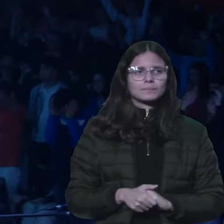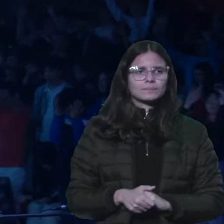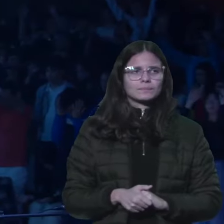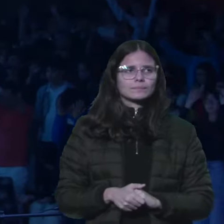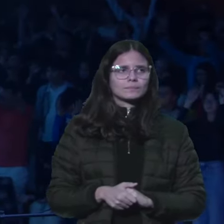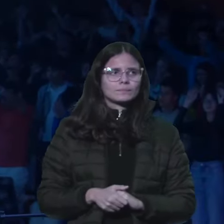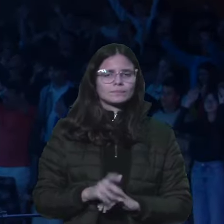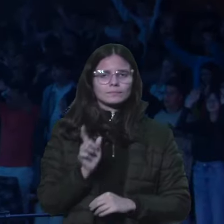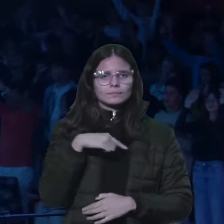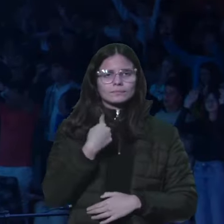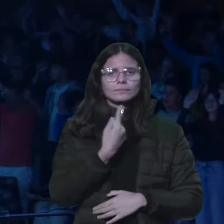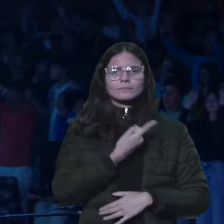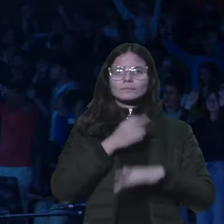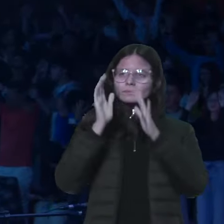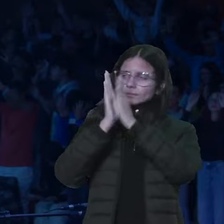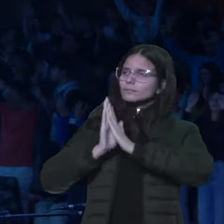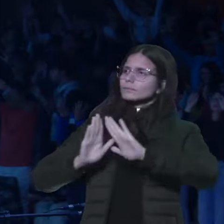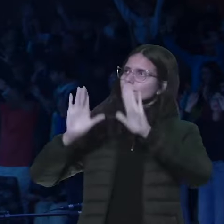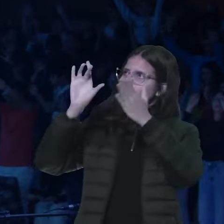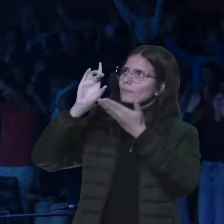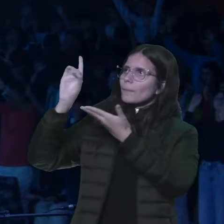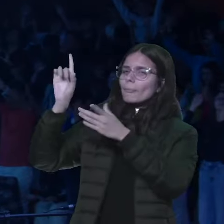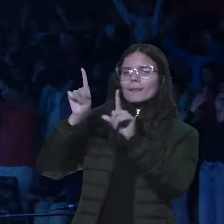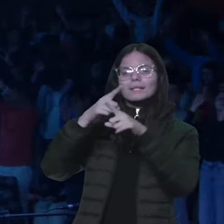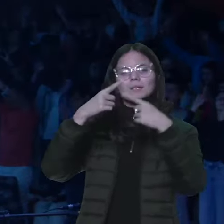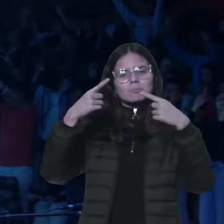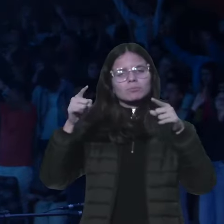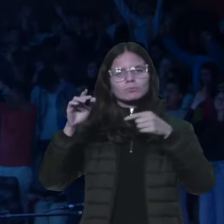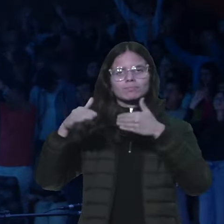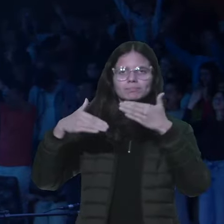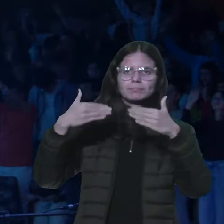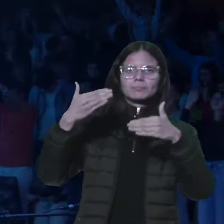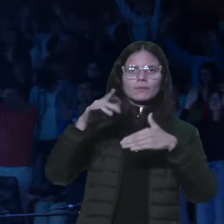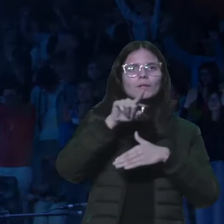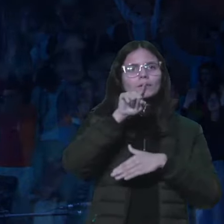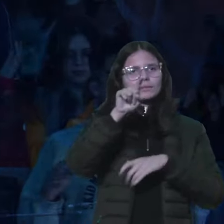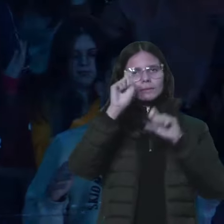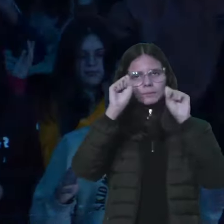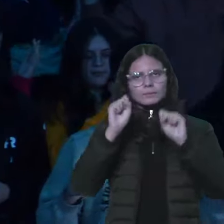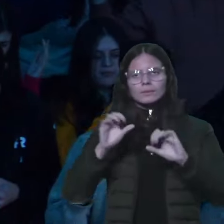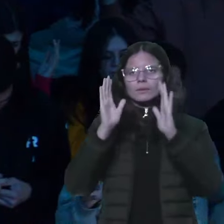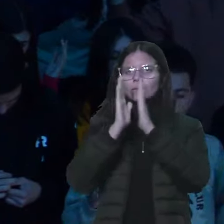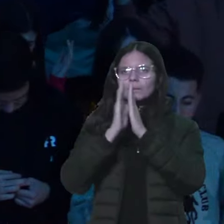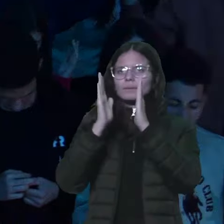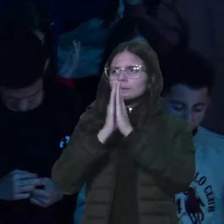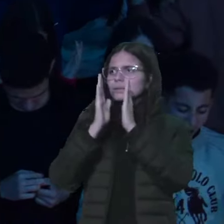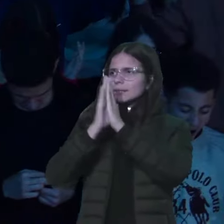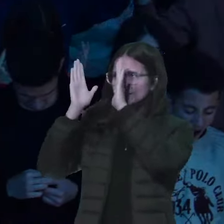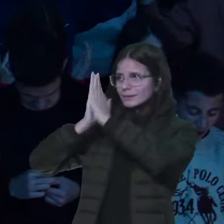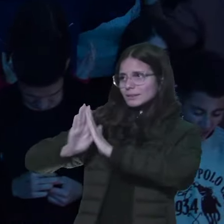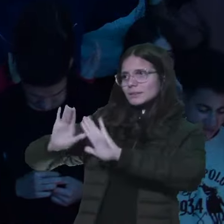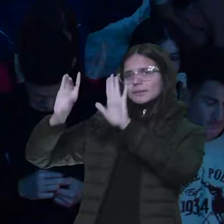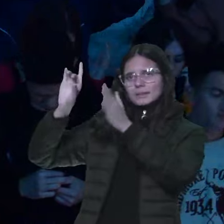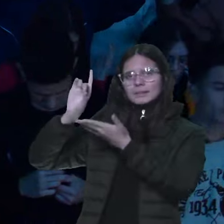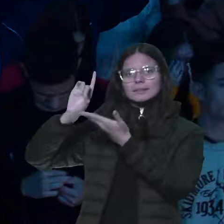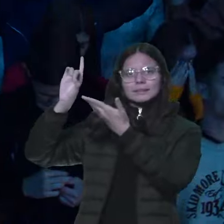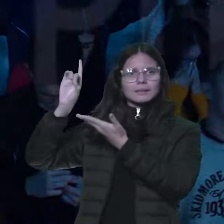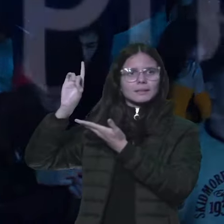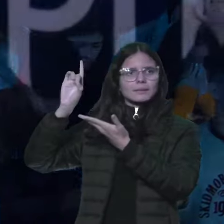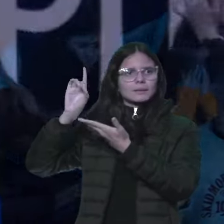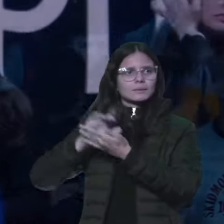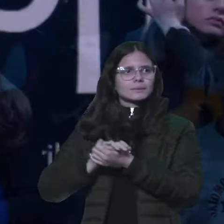Nós vamos adorar a Deus enquanto a música toca. Você pode orar e adorar a Deus no seu lugar. Não vá embora, que tem mais